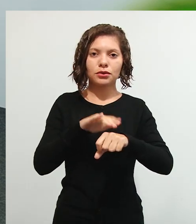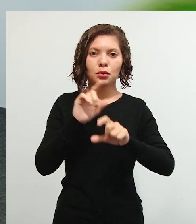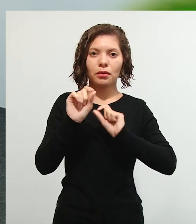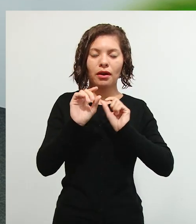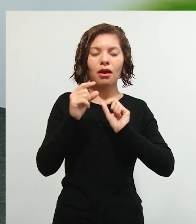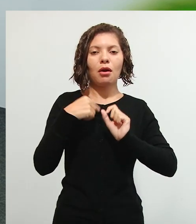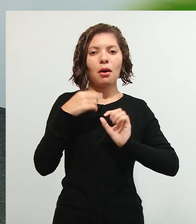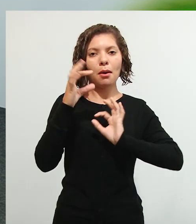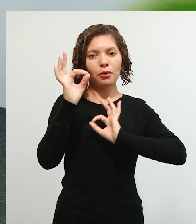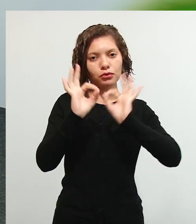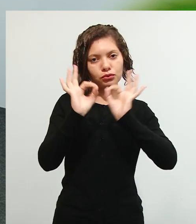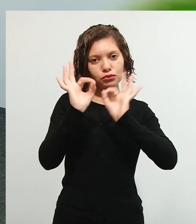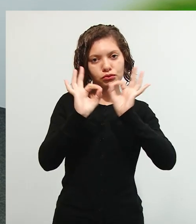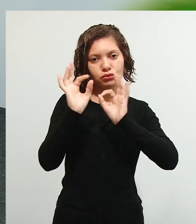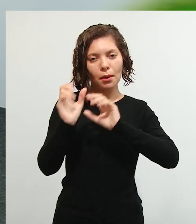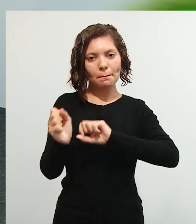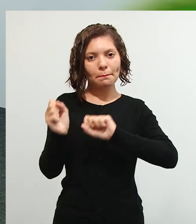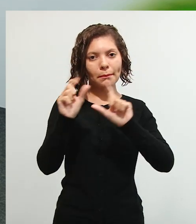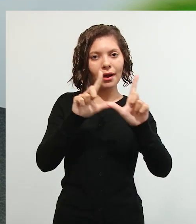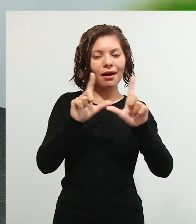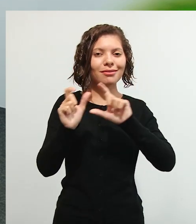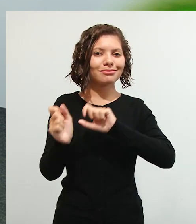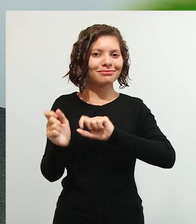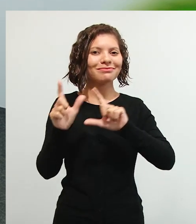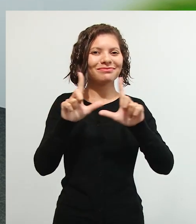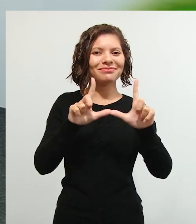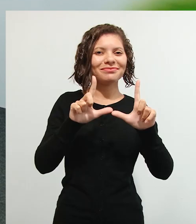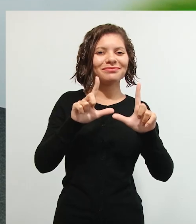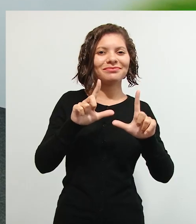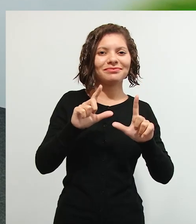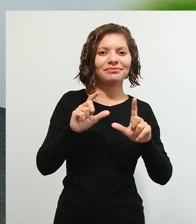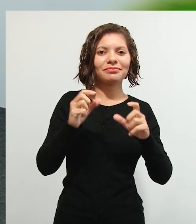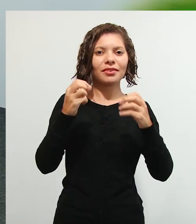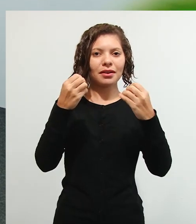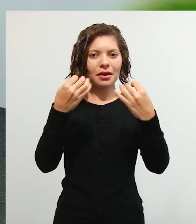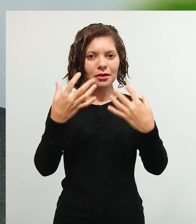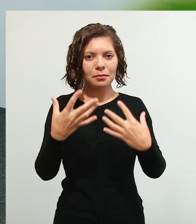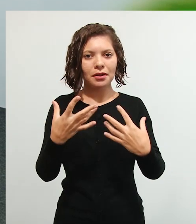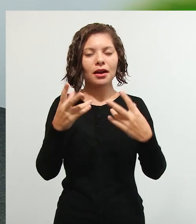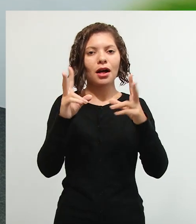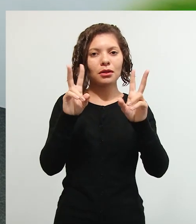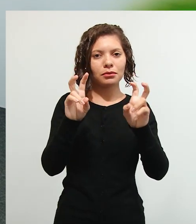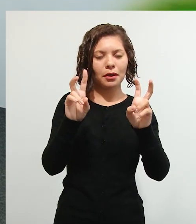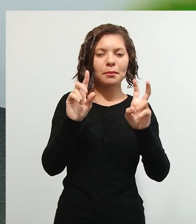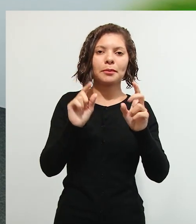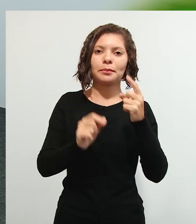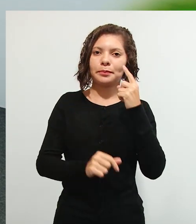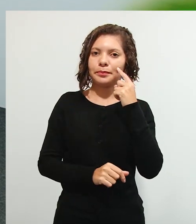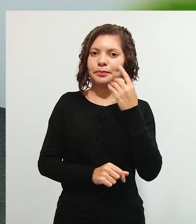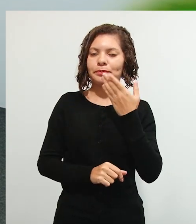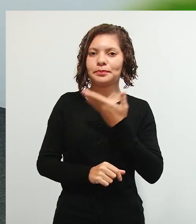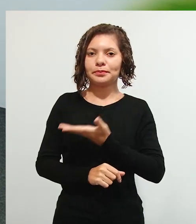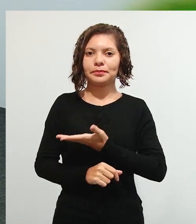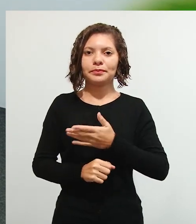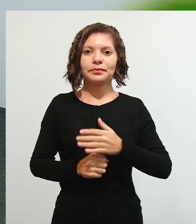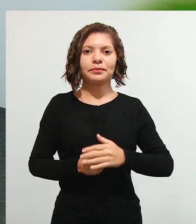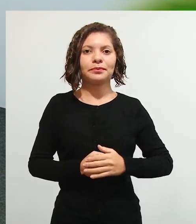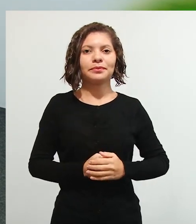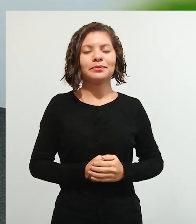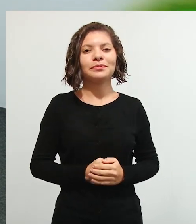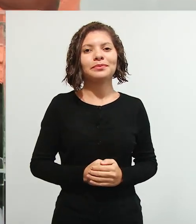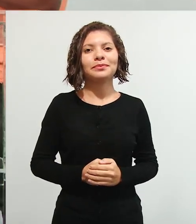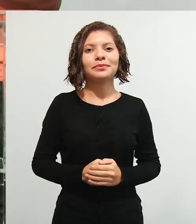mais, eu preparei um conjunto pequeno de slides, e é sobre esses slides que a gente vai começar a conversar agora.